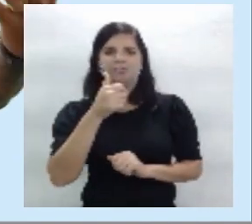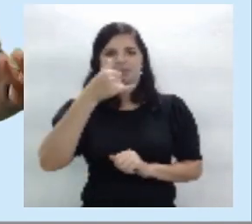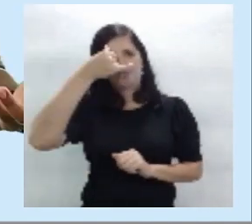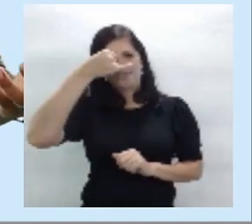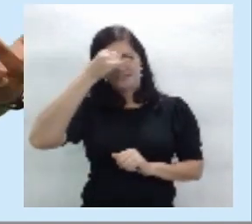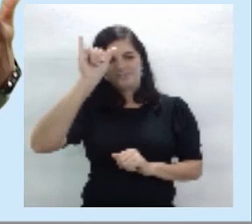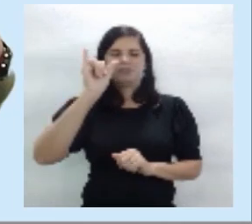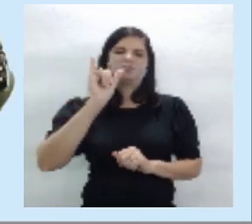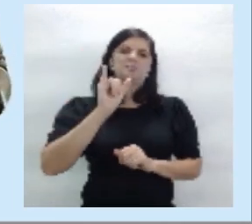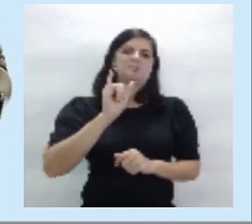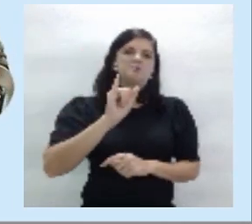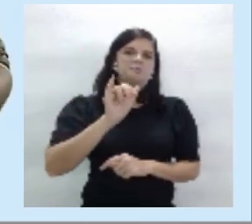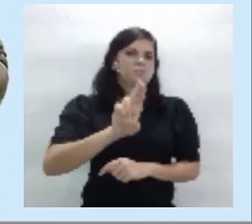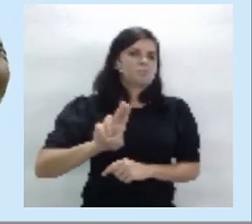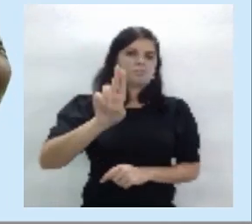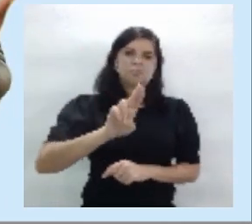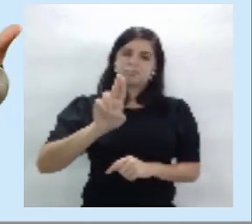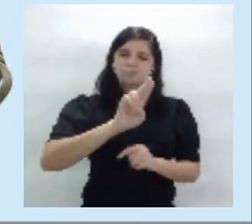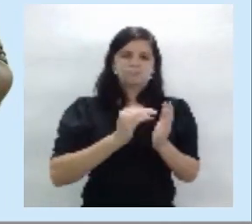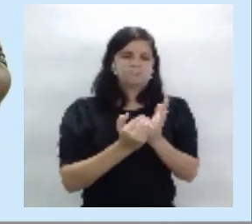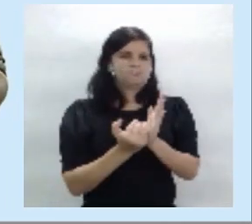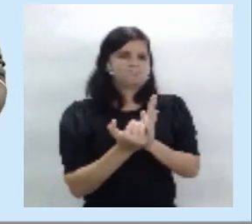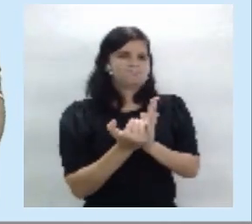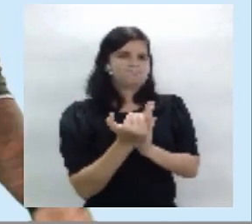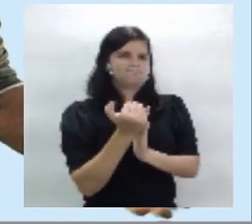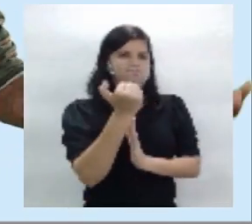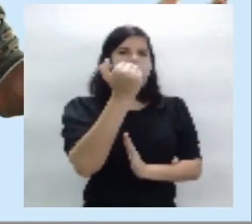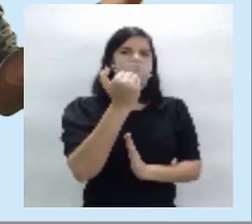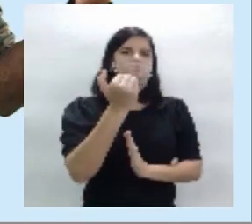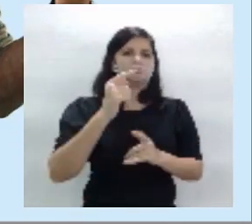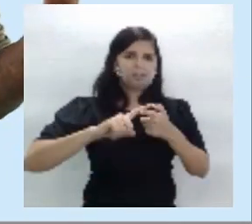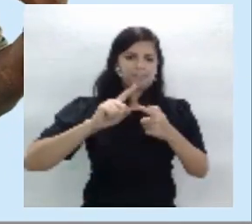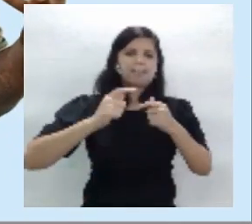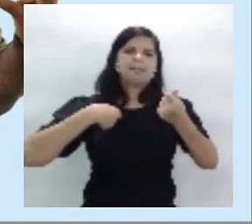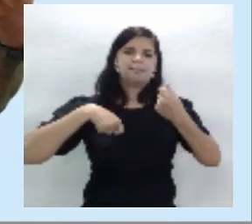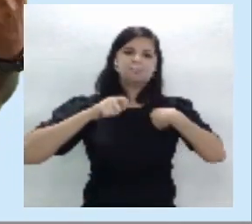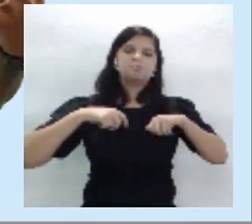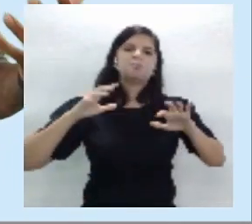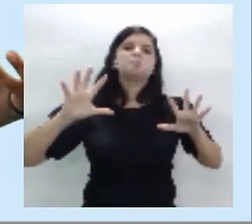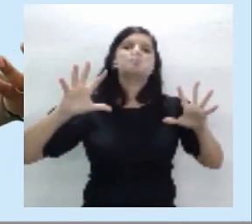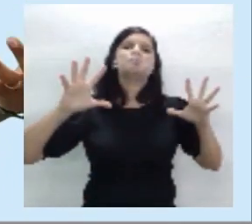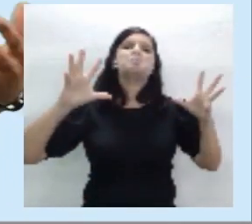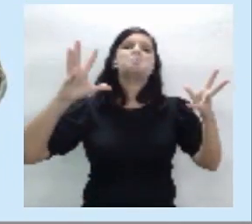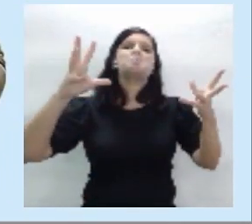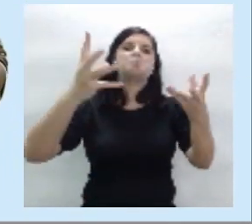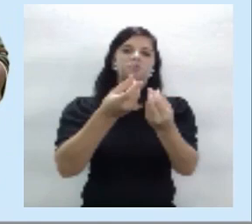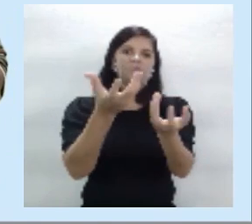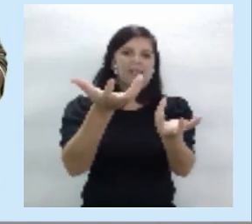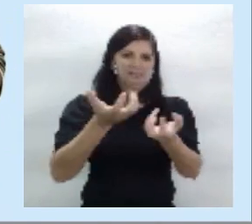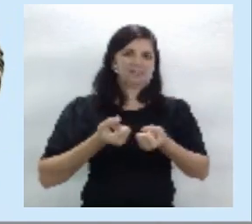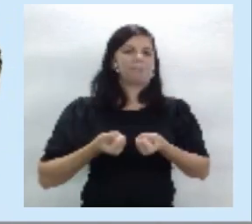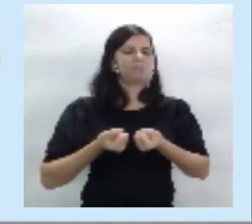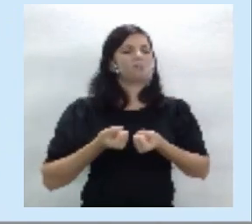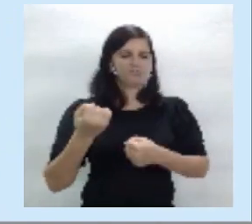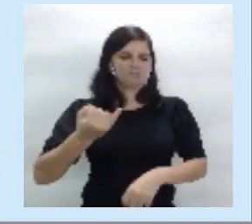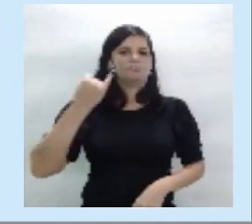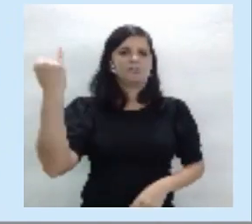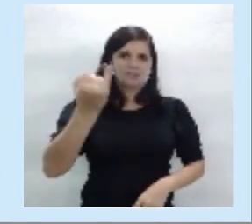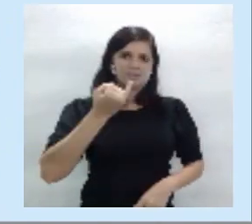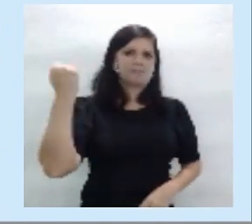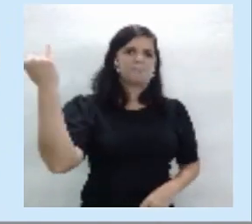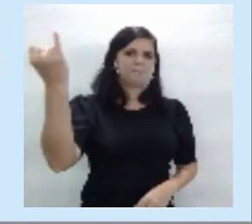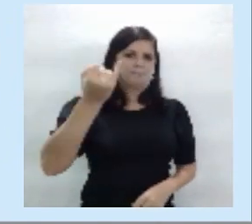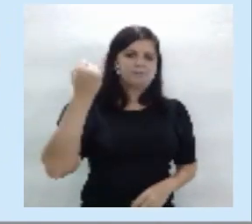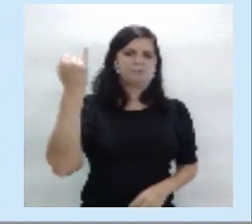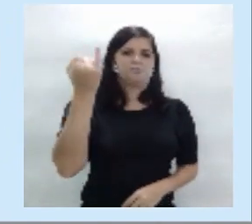consumam demais e também administrar a água para que todo mundo tenha, tá, esse recurso é muito importante.